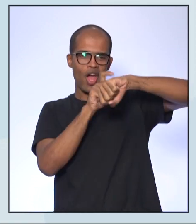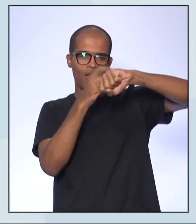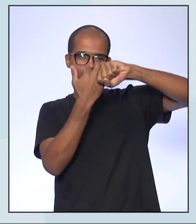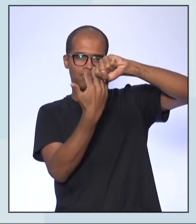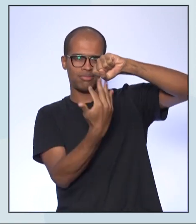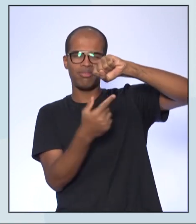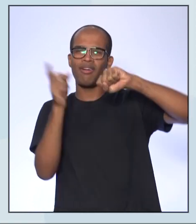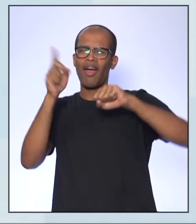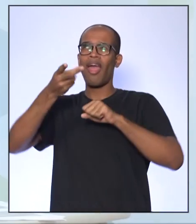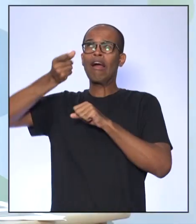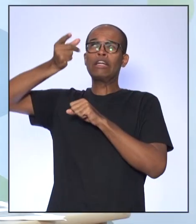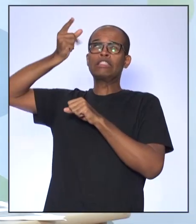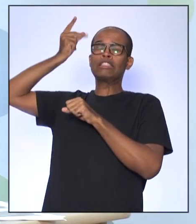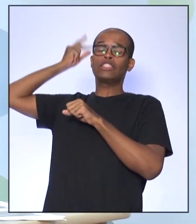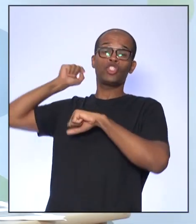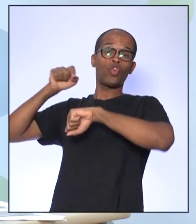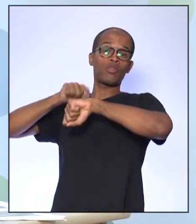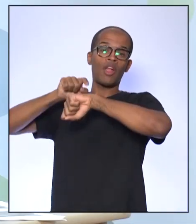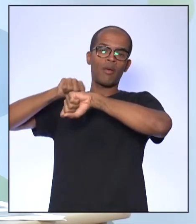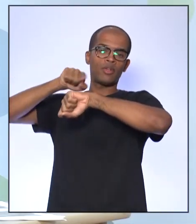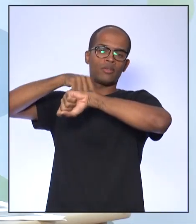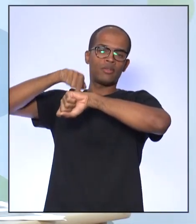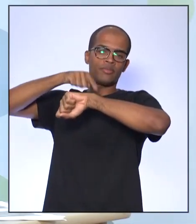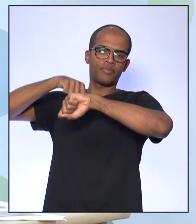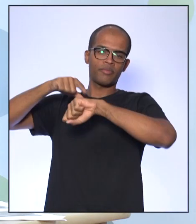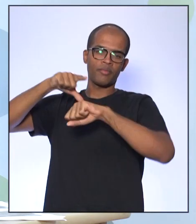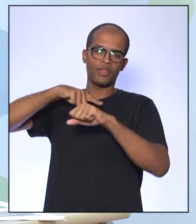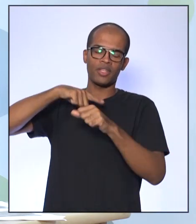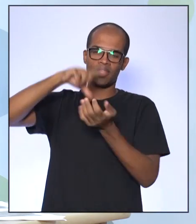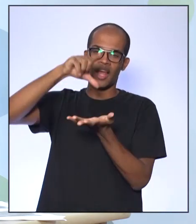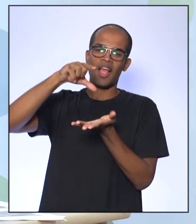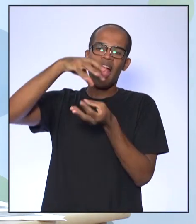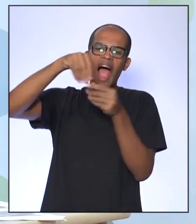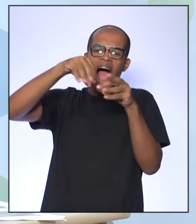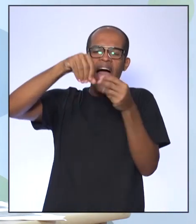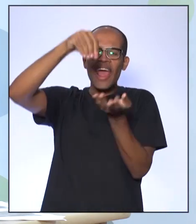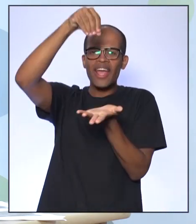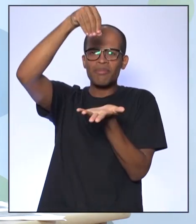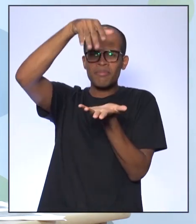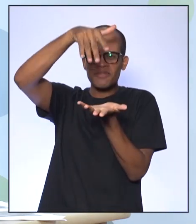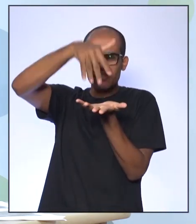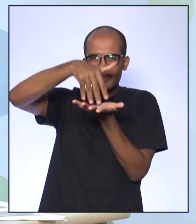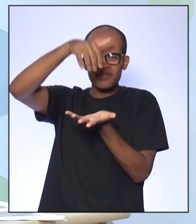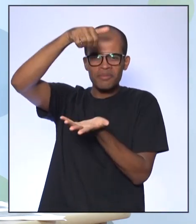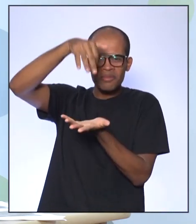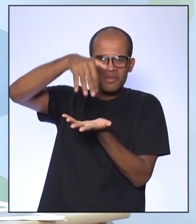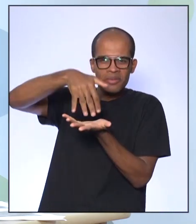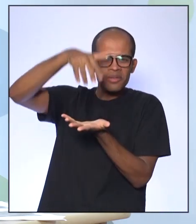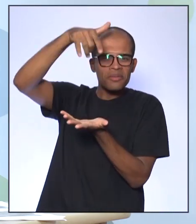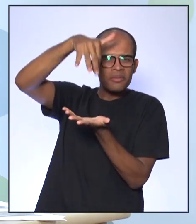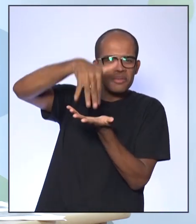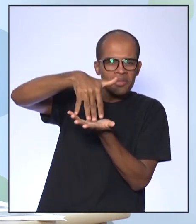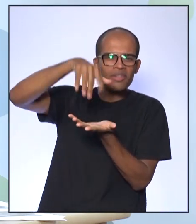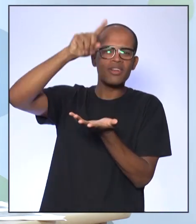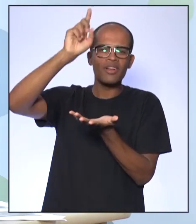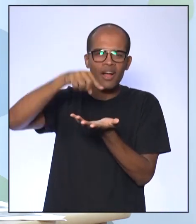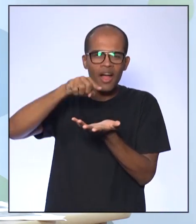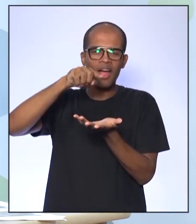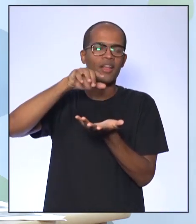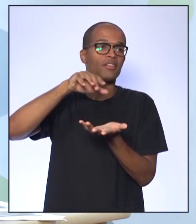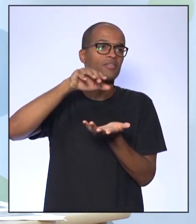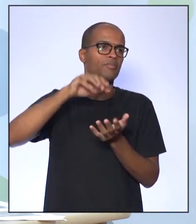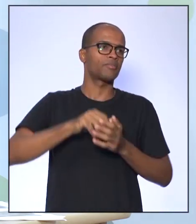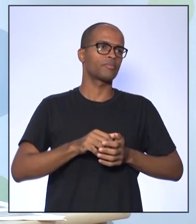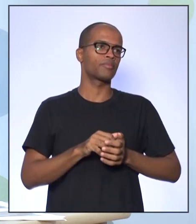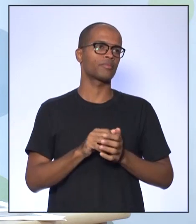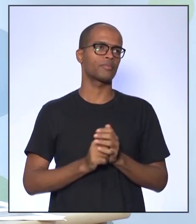marcar tempo, né? Aquele instrumento que tem uma areia dentro, né? Ele é com vidro, tudo organizado dessa forma.